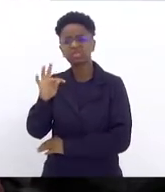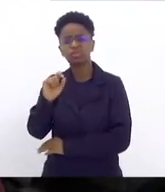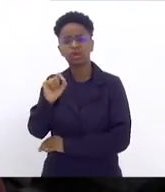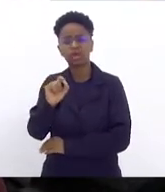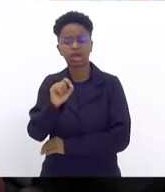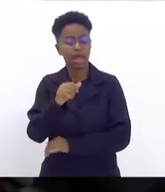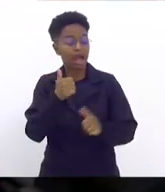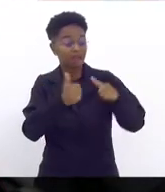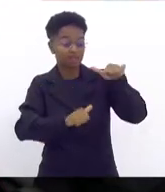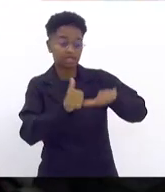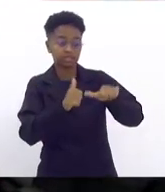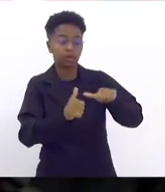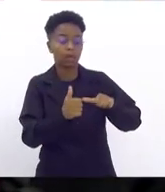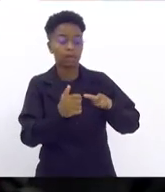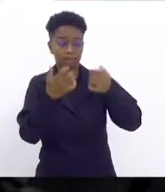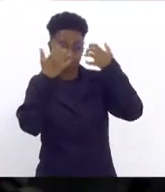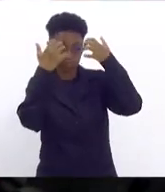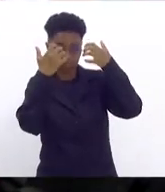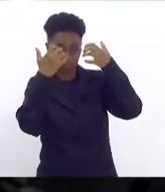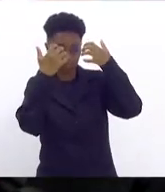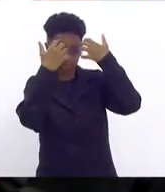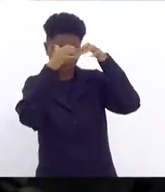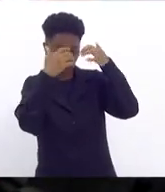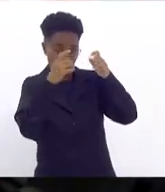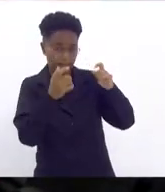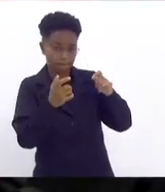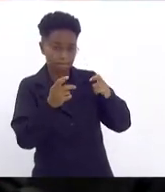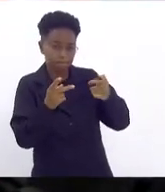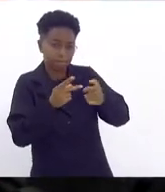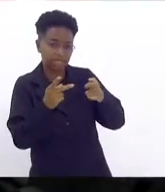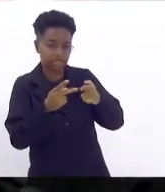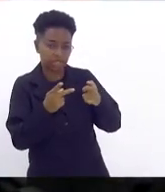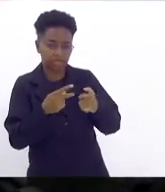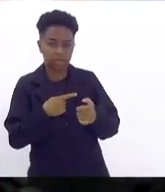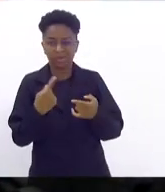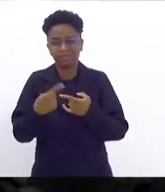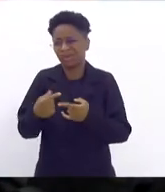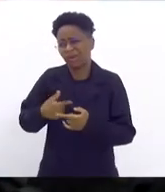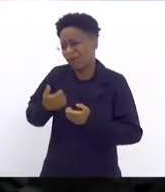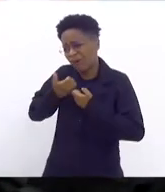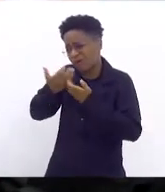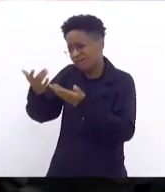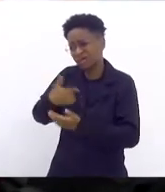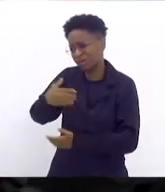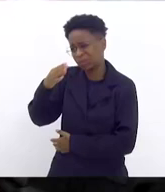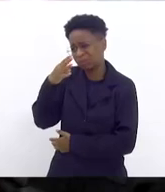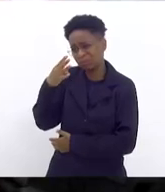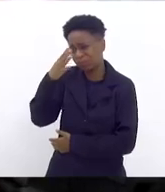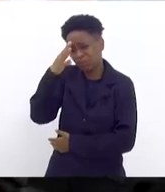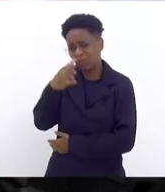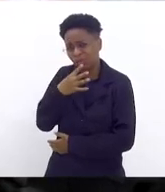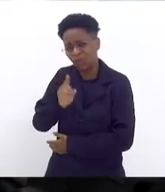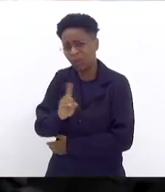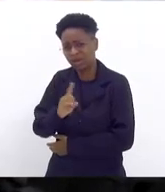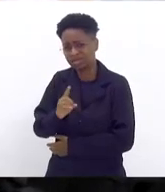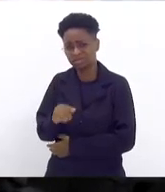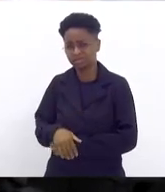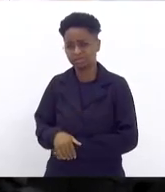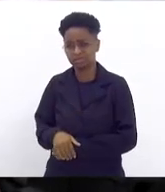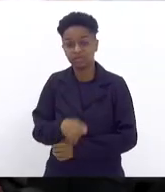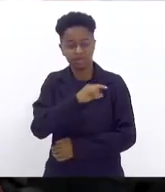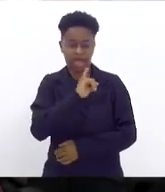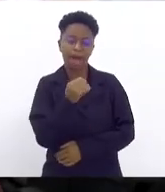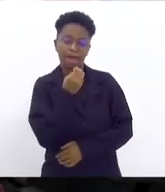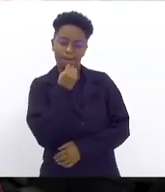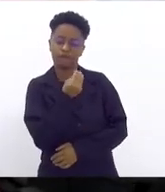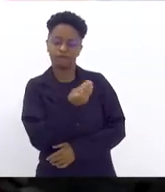neuropediátrica, deputado. É. Não, só para esclarecer, porque eu confesso a minha ignorância, eu nunca tinha visto. Mas Vossa Excelência já aproveitou o ensejo para tirar